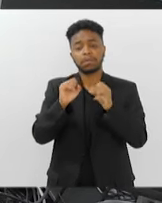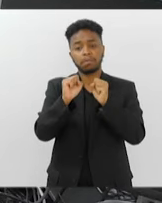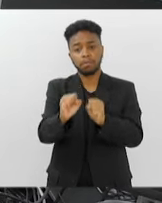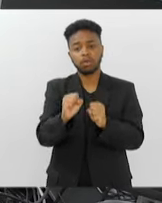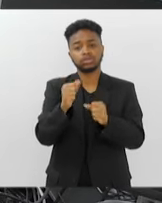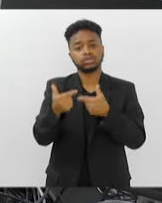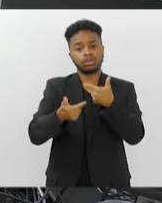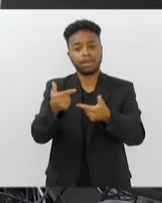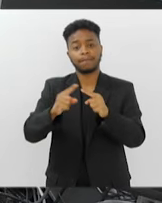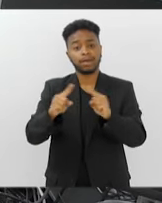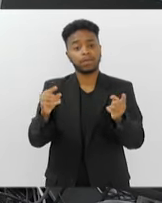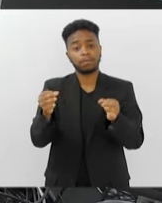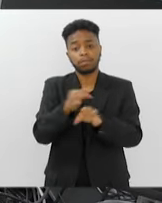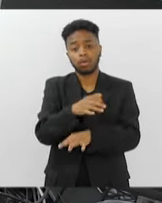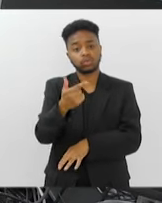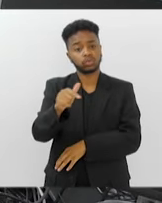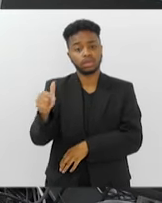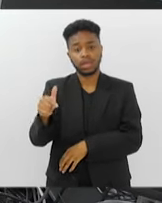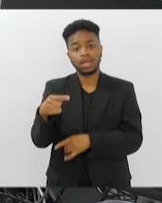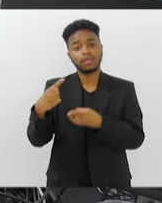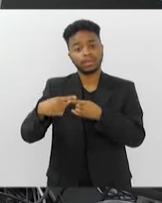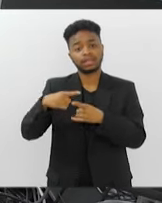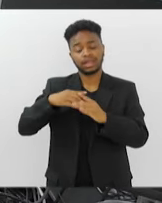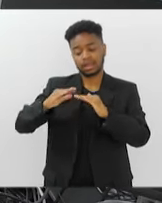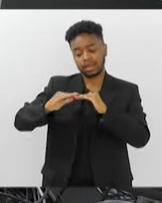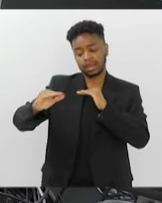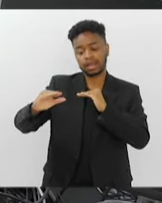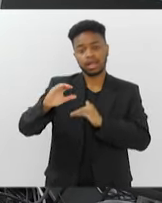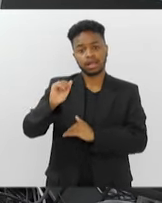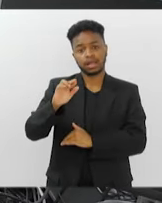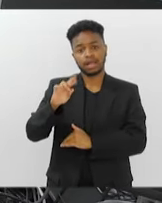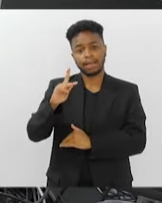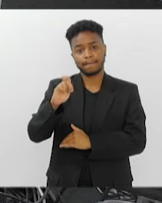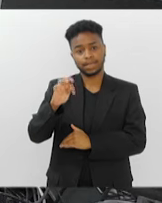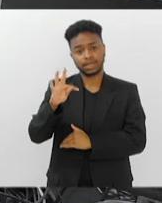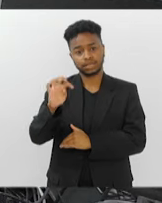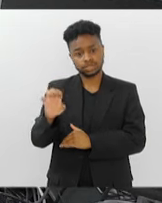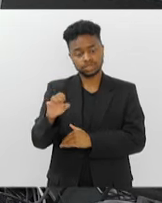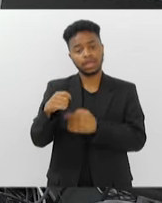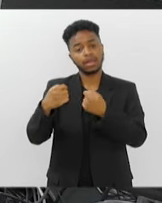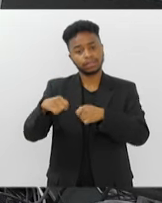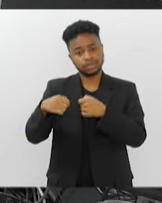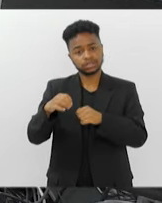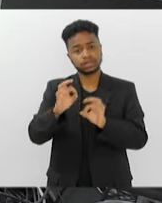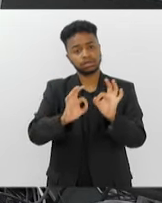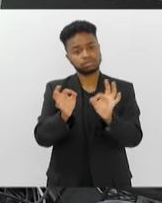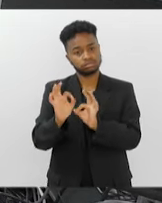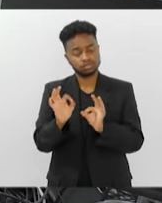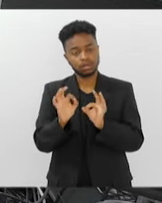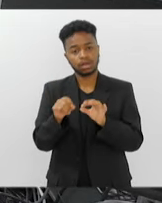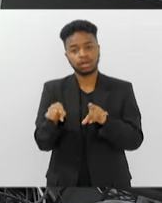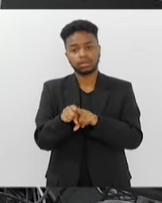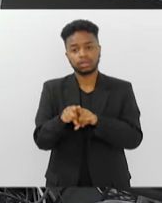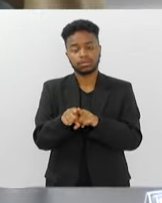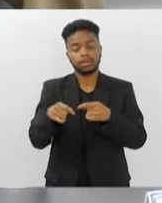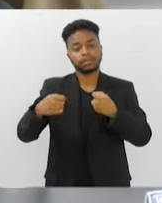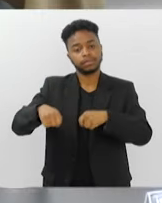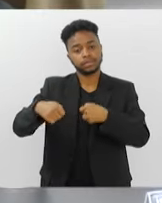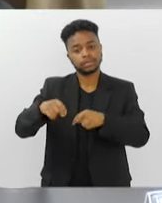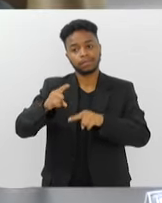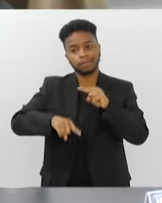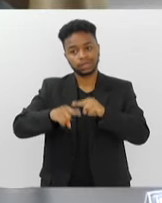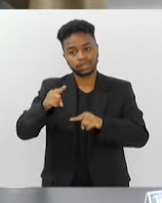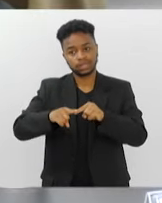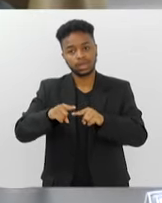aquilo tá pronto e aquilo ali tem carpetes são são áreas que que tem que estar ignifugas tem que ter ali um um material